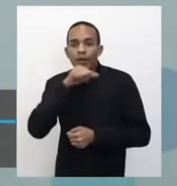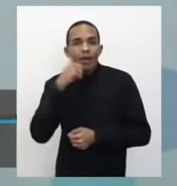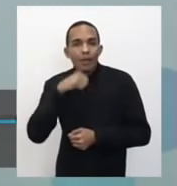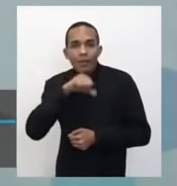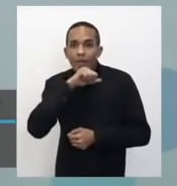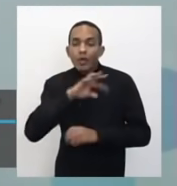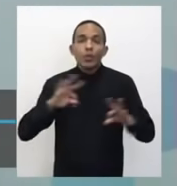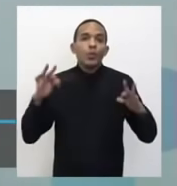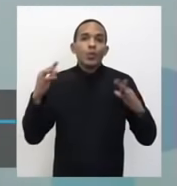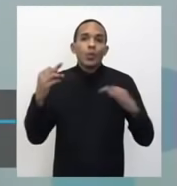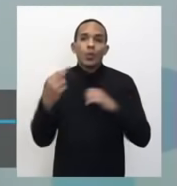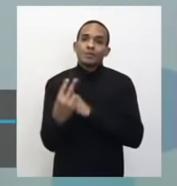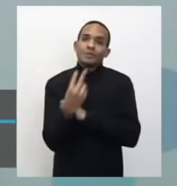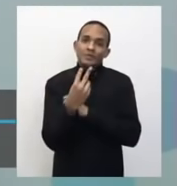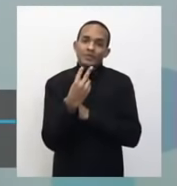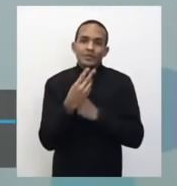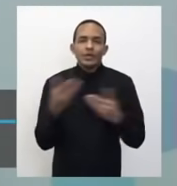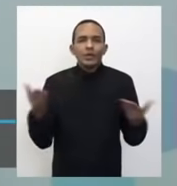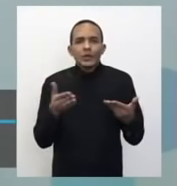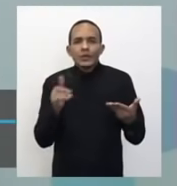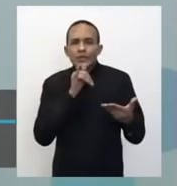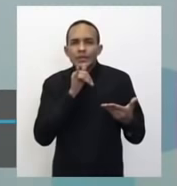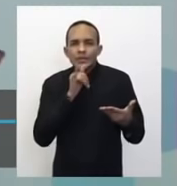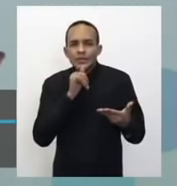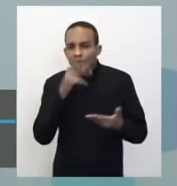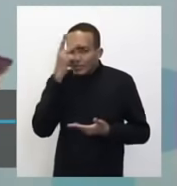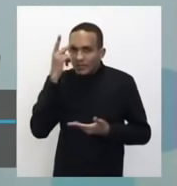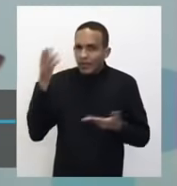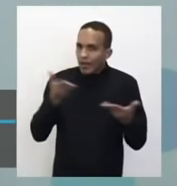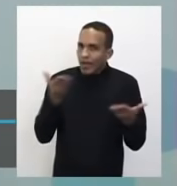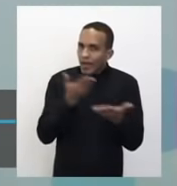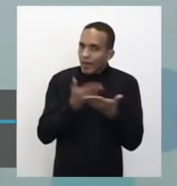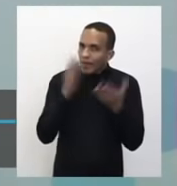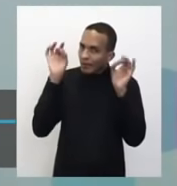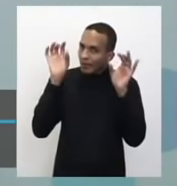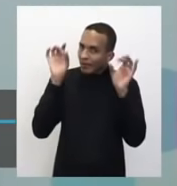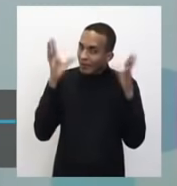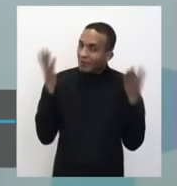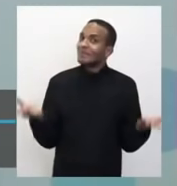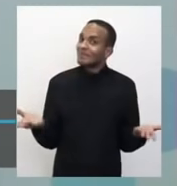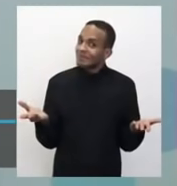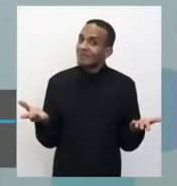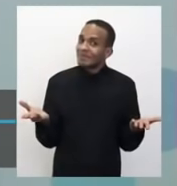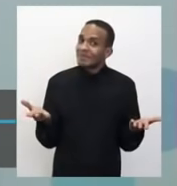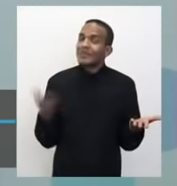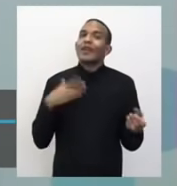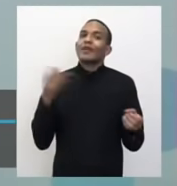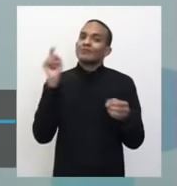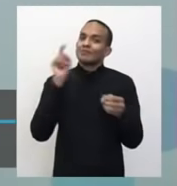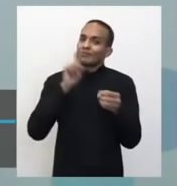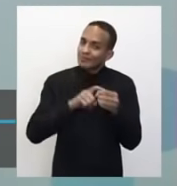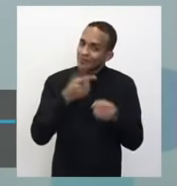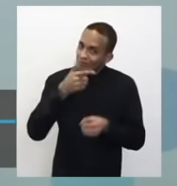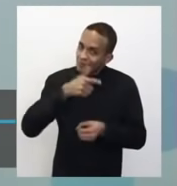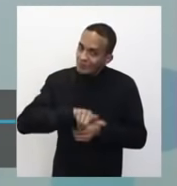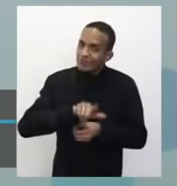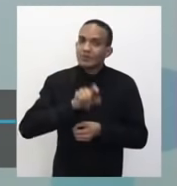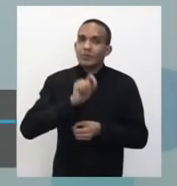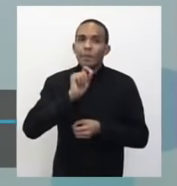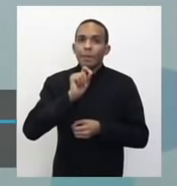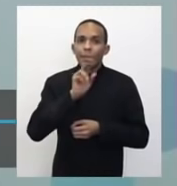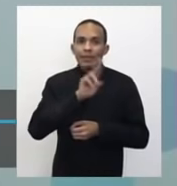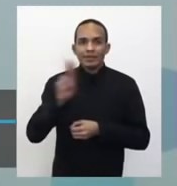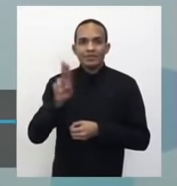assiste. E hoje, sabe aquela pessoinha lá que vem dar aula pra gente especial? Pois é, ela tá de volta. O retorno